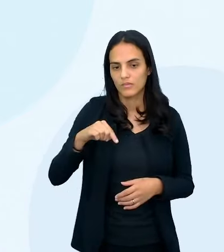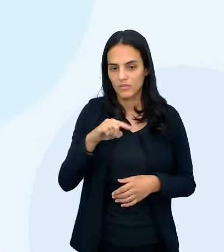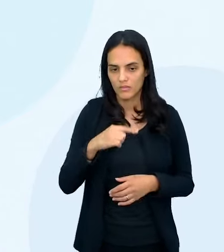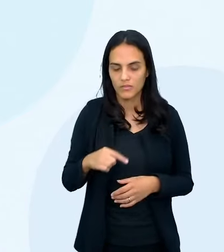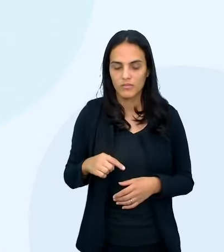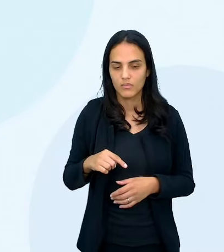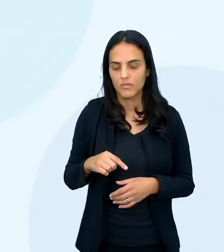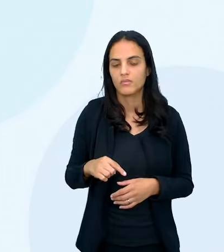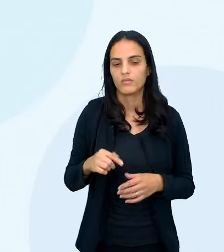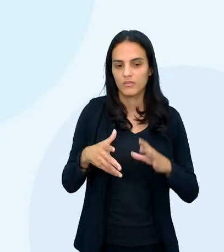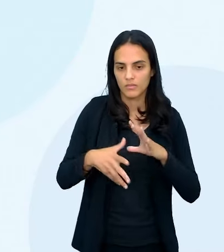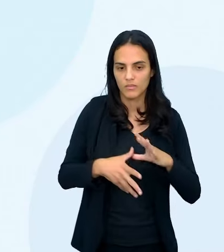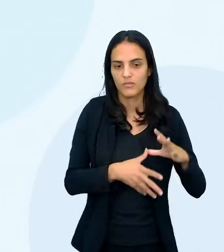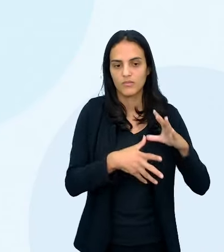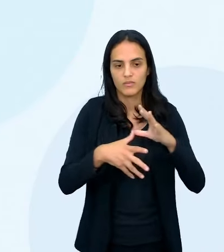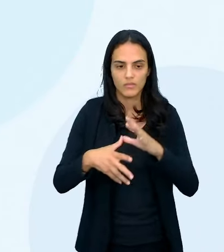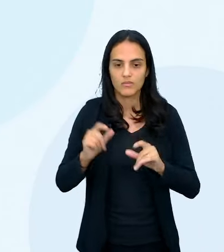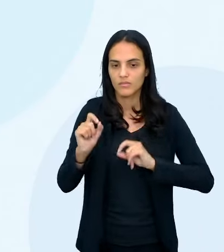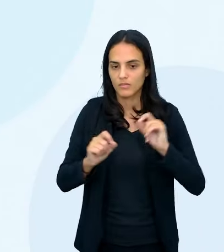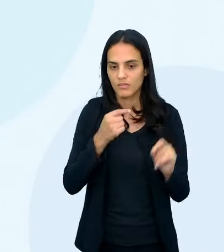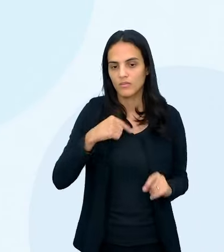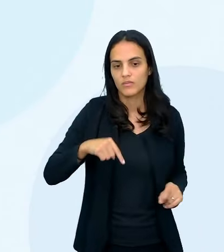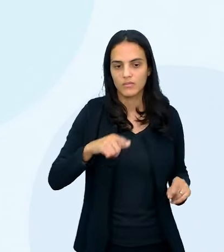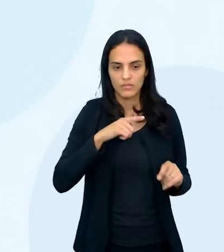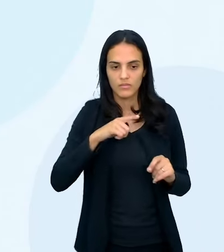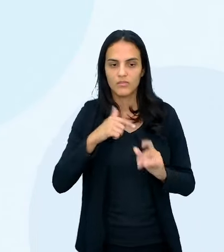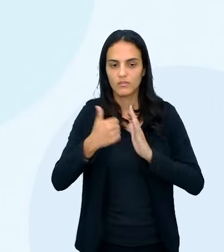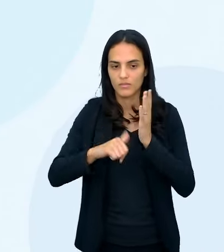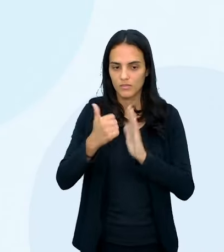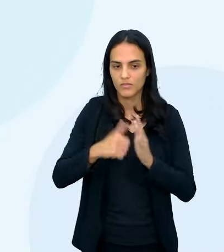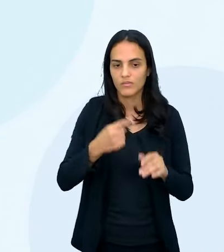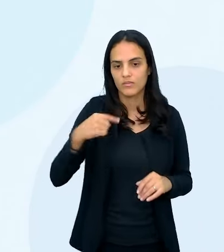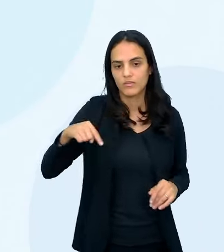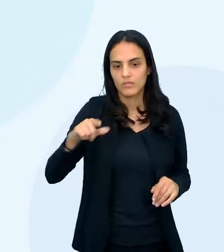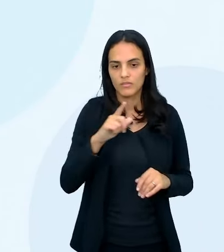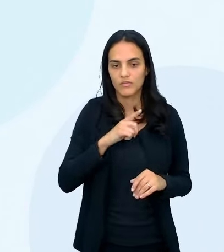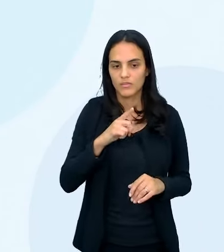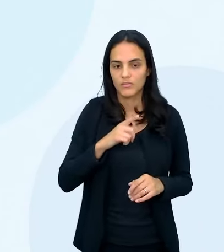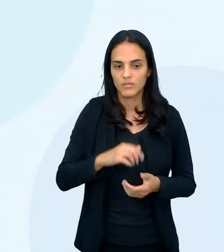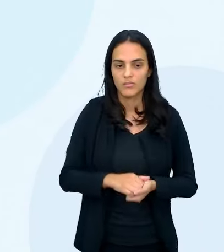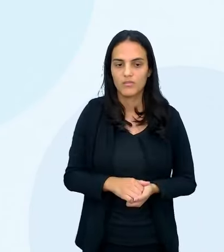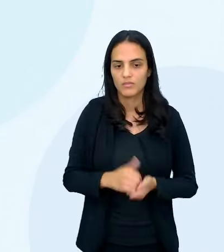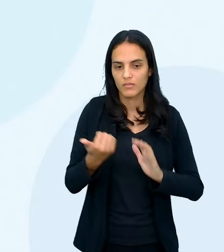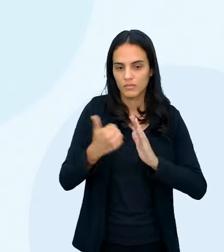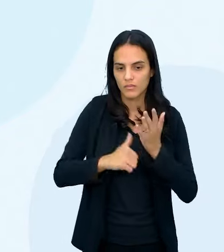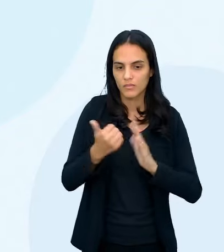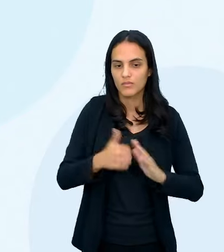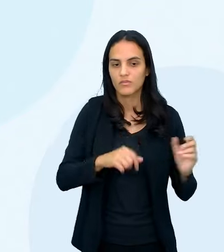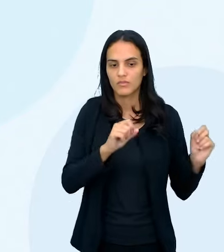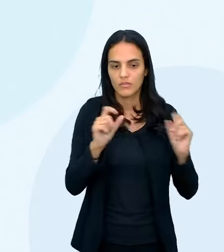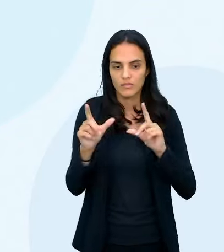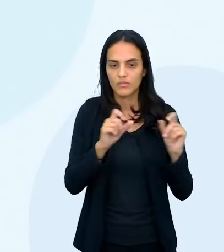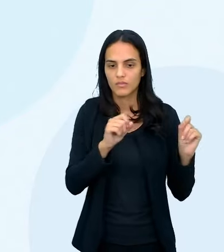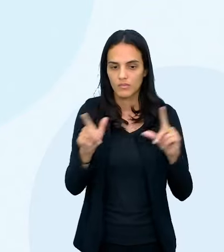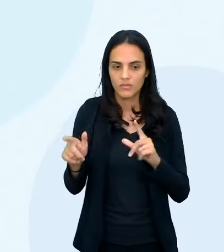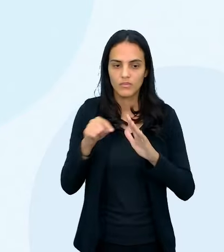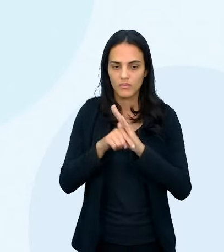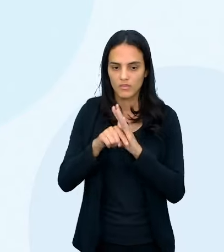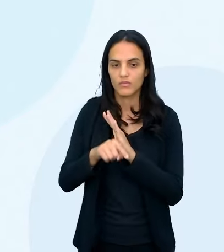né, mapeou, né, o que a gente tem ali de avaliação e a gente tem tipos de avaliação que aparecem ali. A gente tem a análise